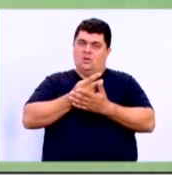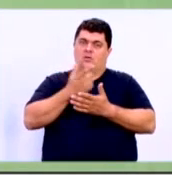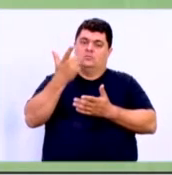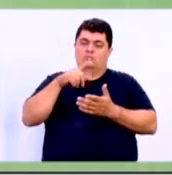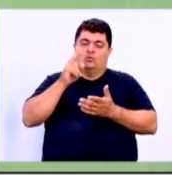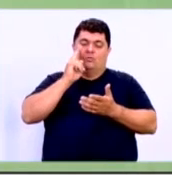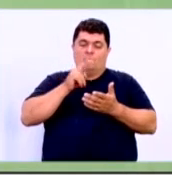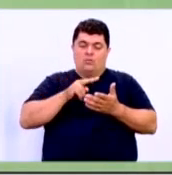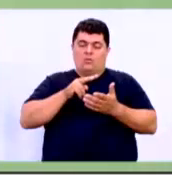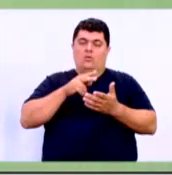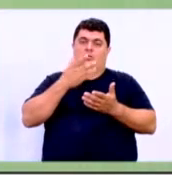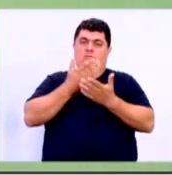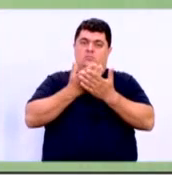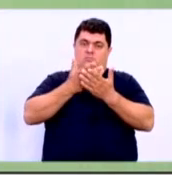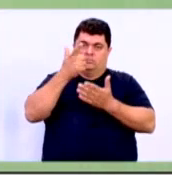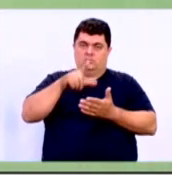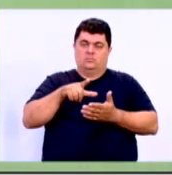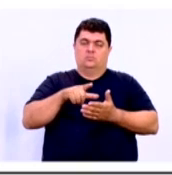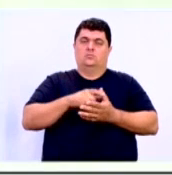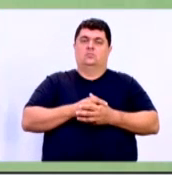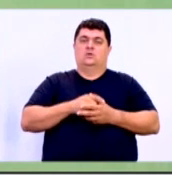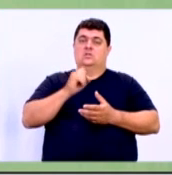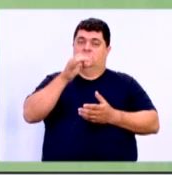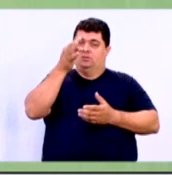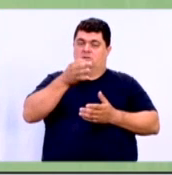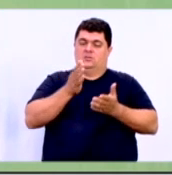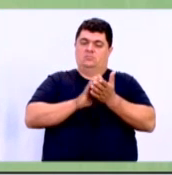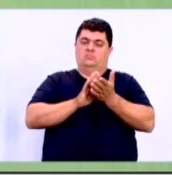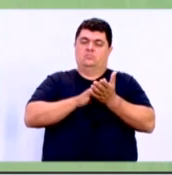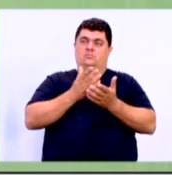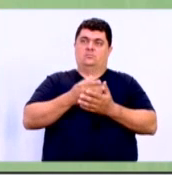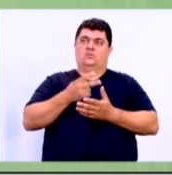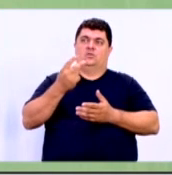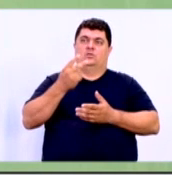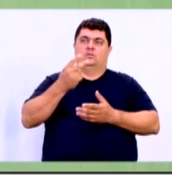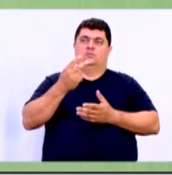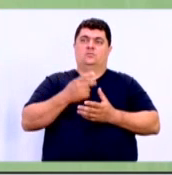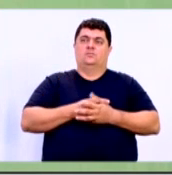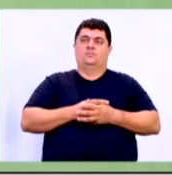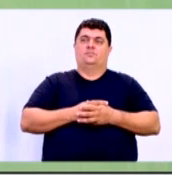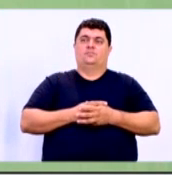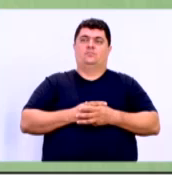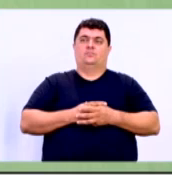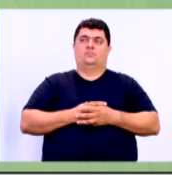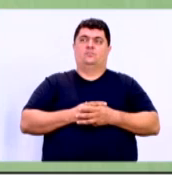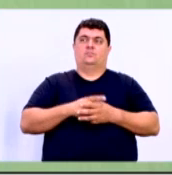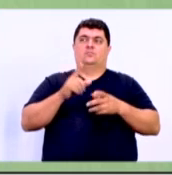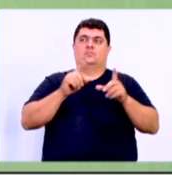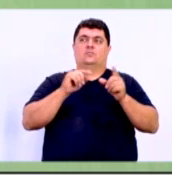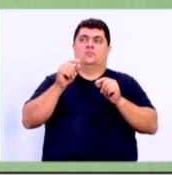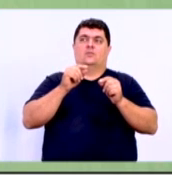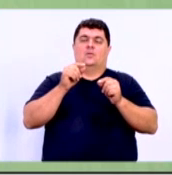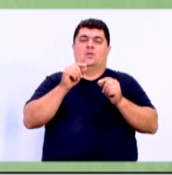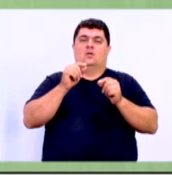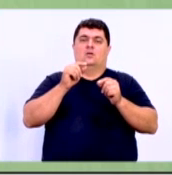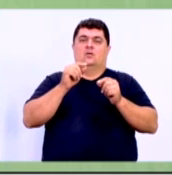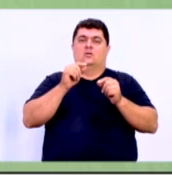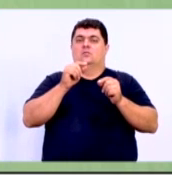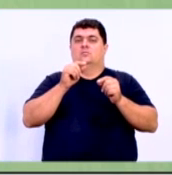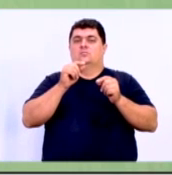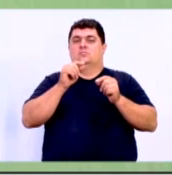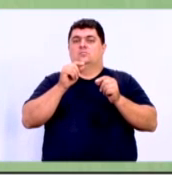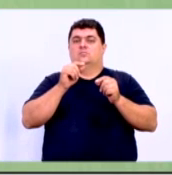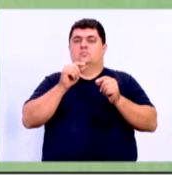voltar, revisar a aula e estudar mais um pouco. Questão 2. Defina o método de custeio